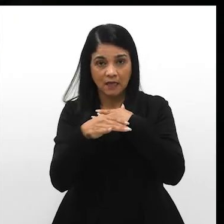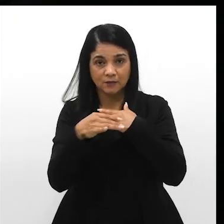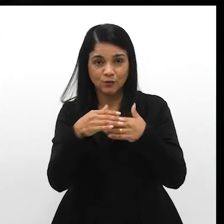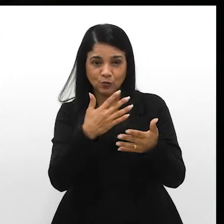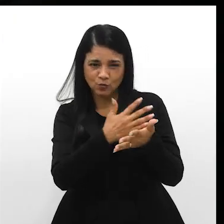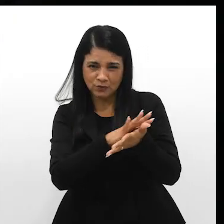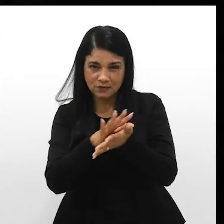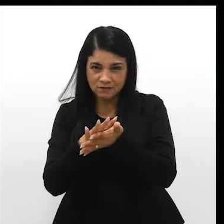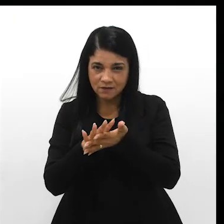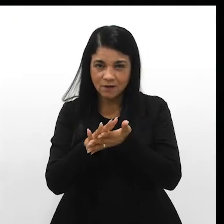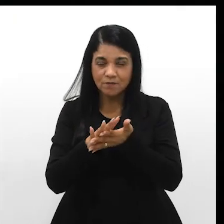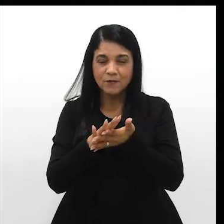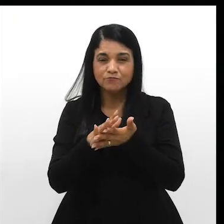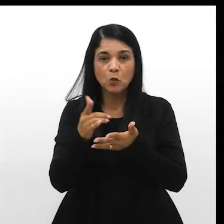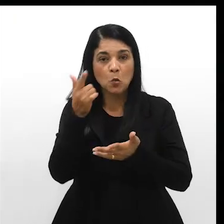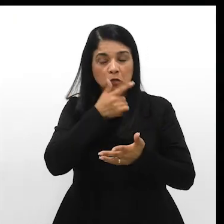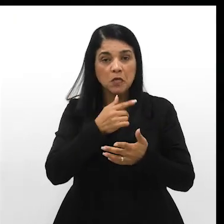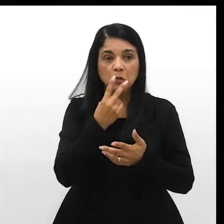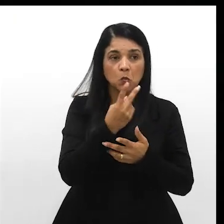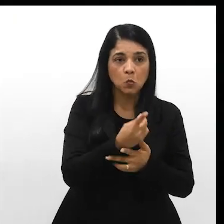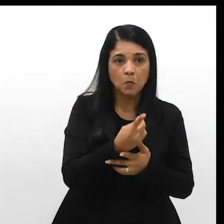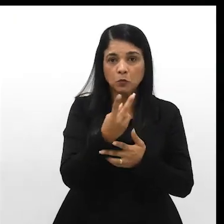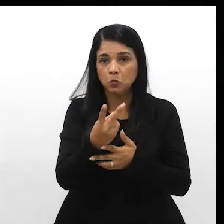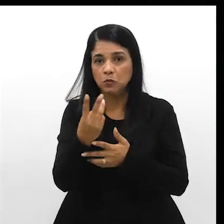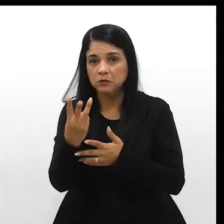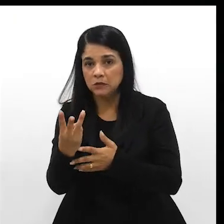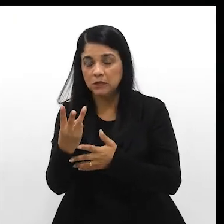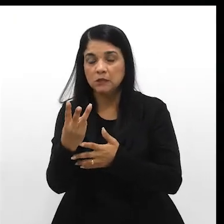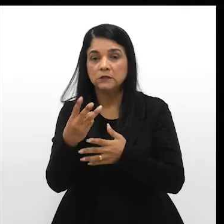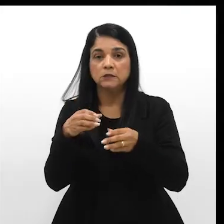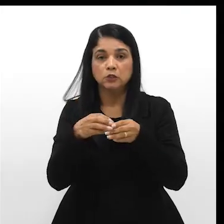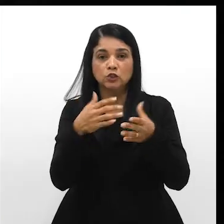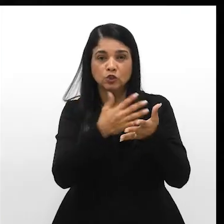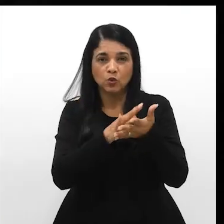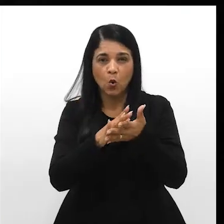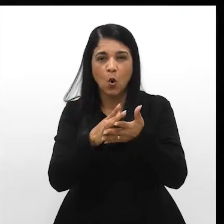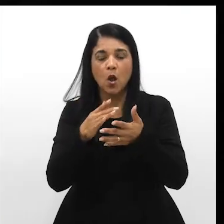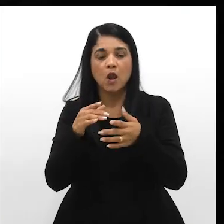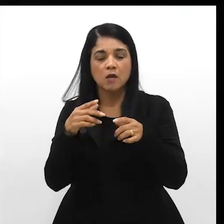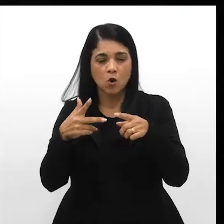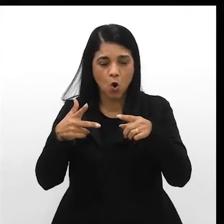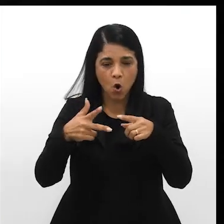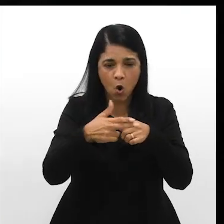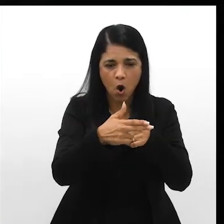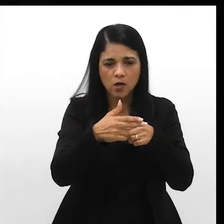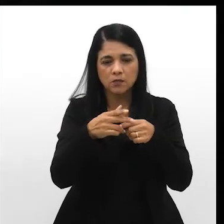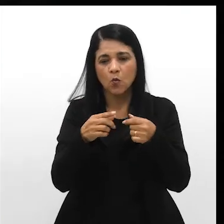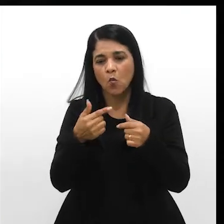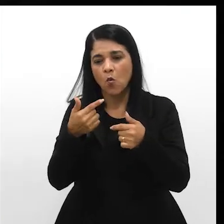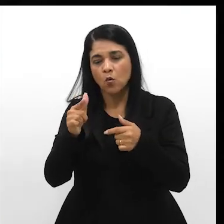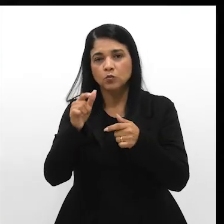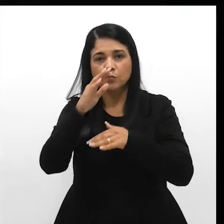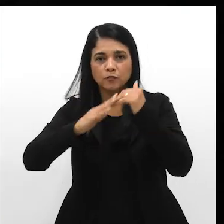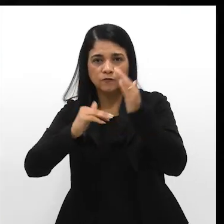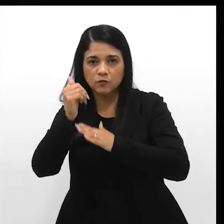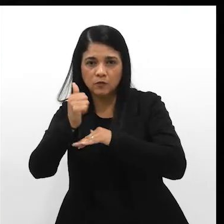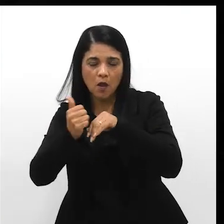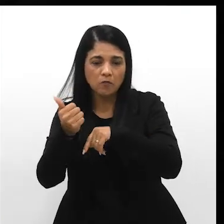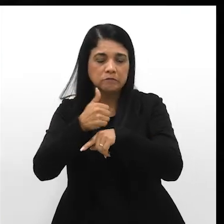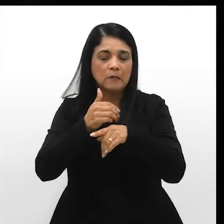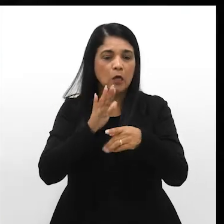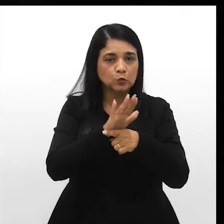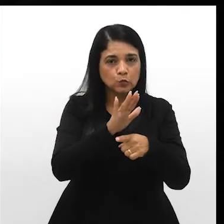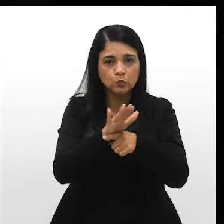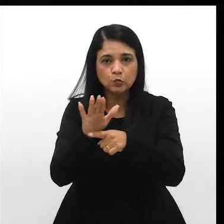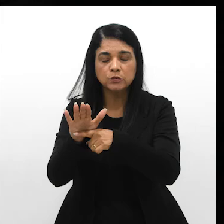Samba facilitou muito isso para ele. Nossa, 2, 3 escolas. Então ele vai, ele corta, aí o outro vem e dá o acabamento. Ele criou uma espécie